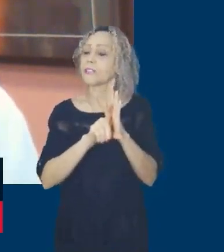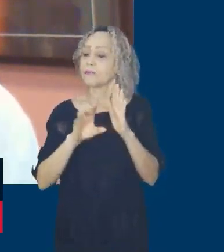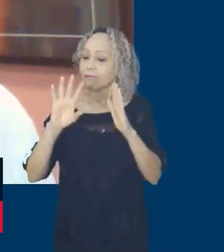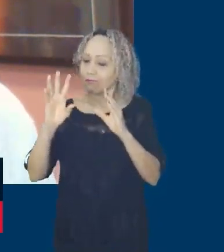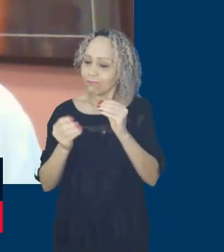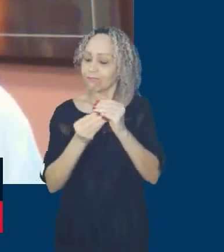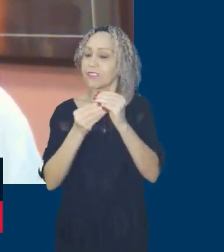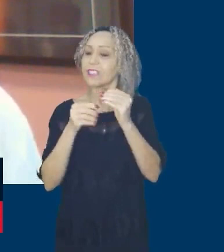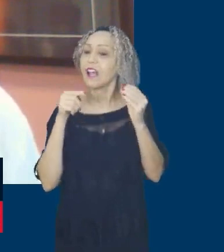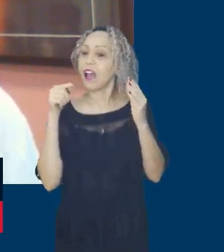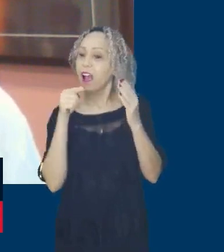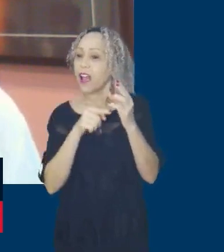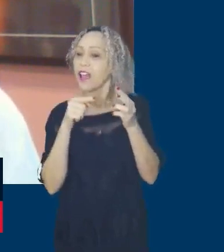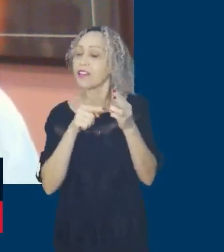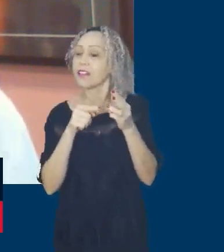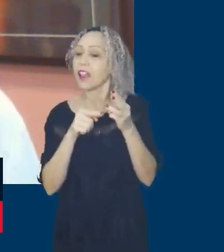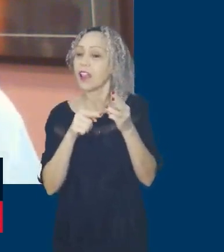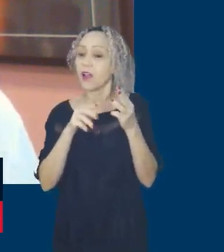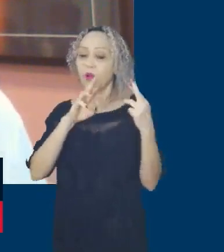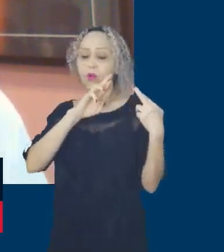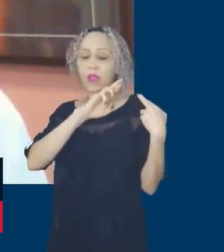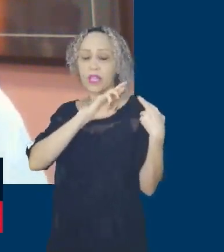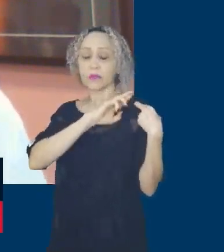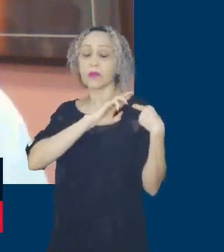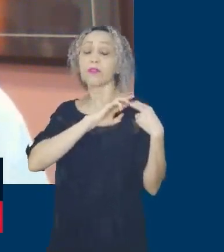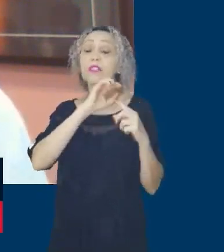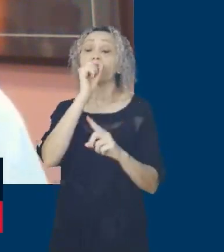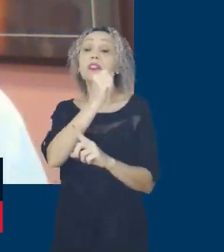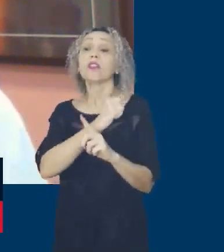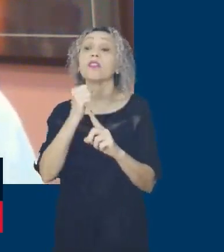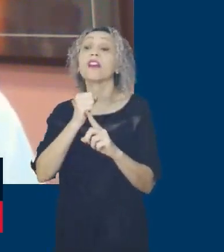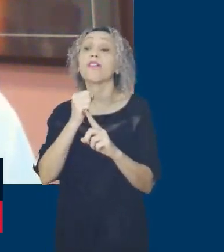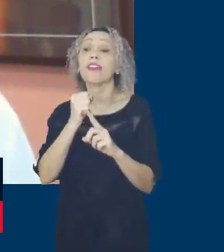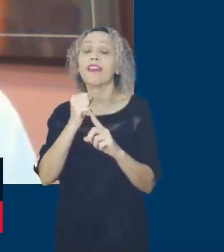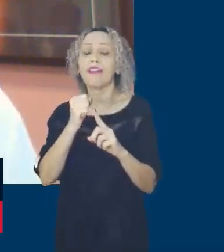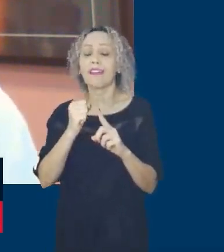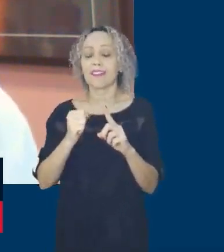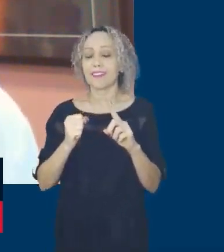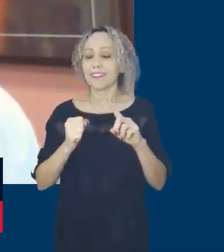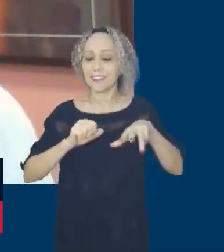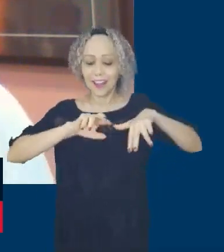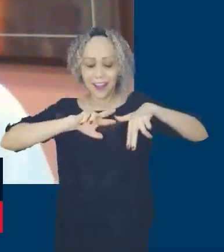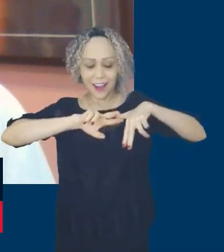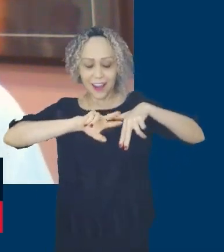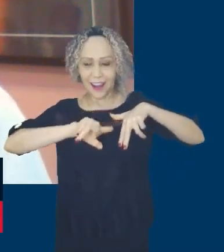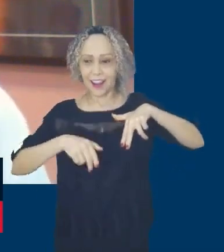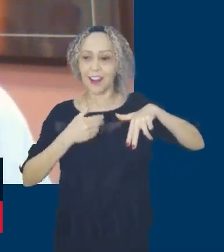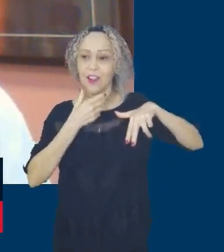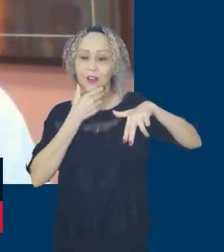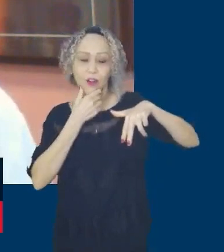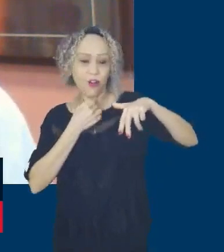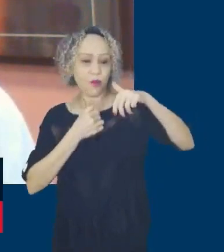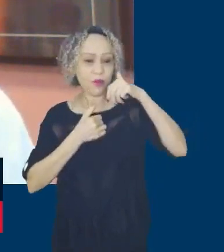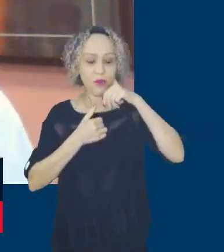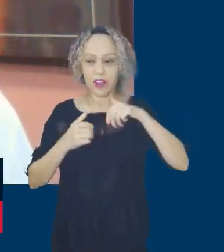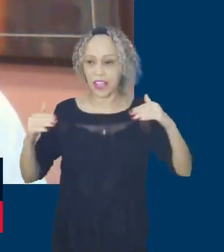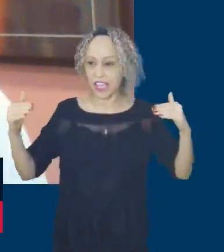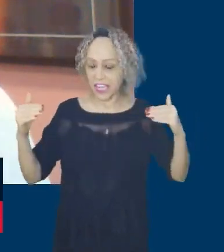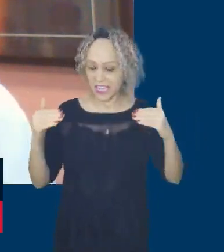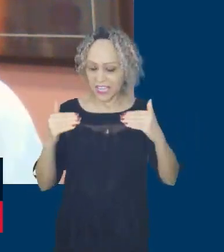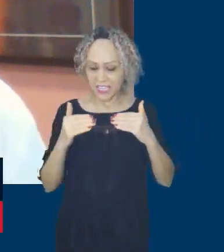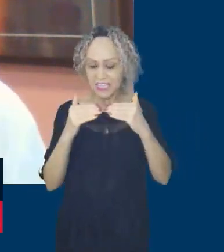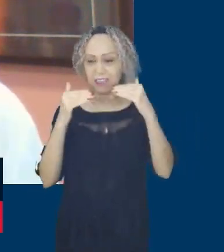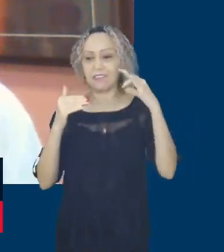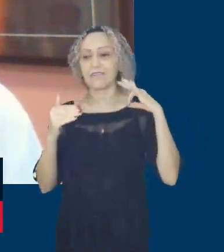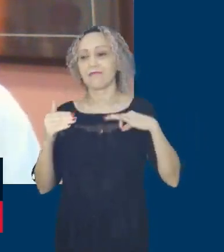critério para responsabilidade social, o critério de equidade de gênero. Então, igualdade salarial também tem que entrar aí.